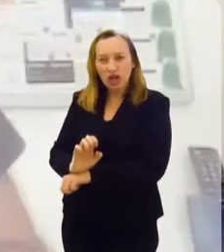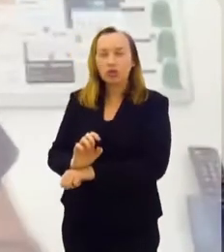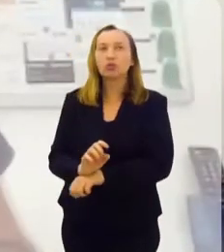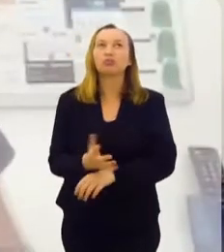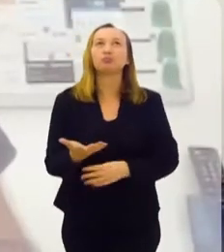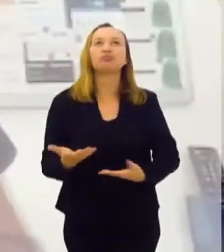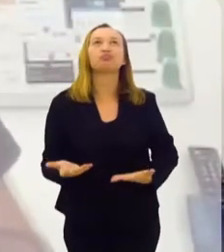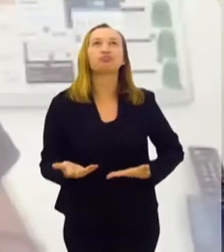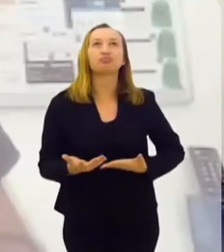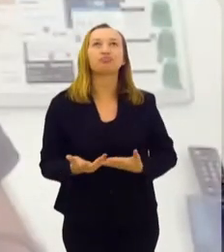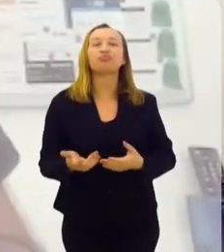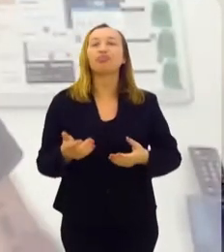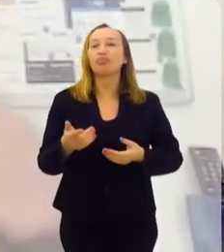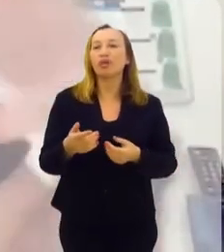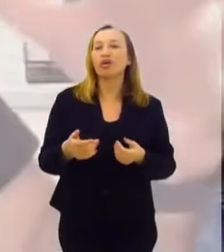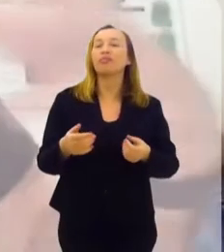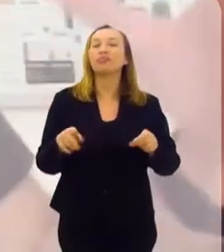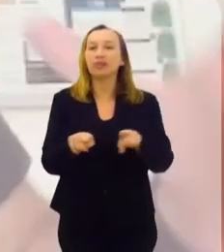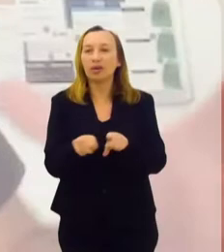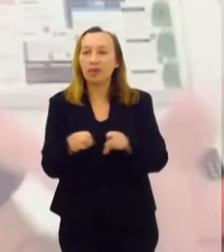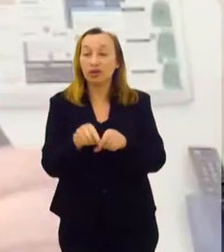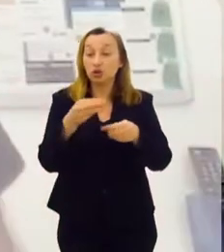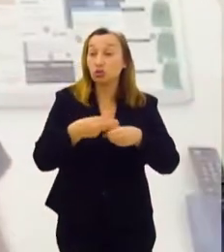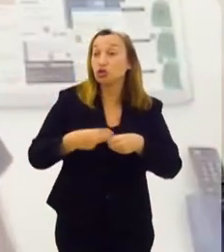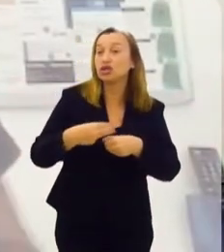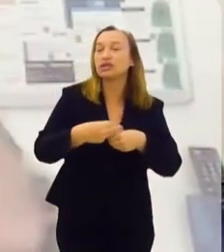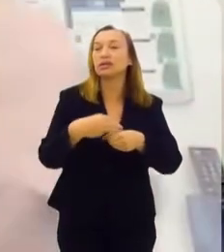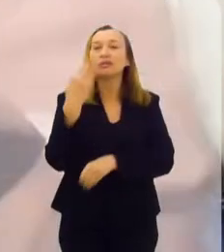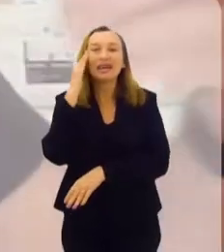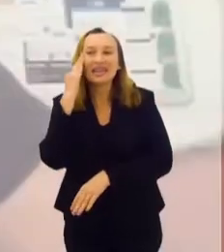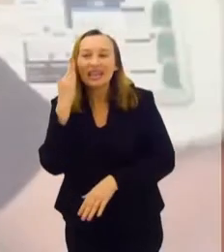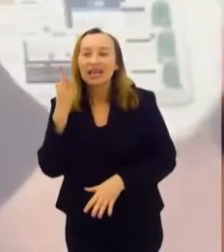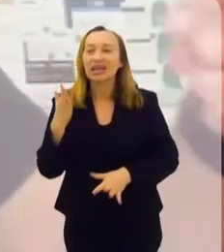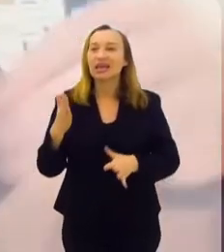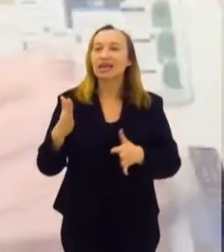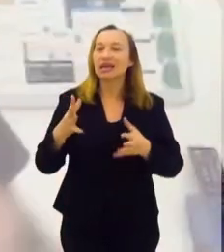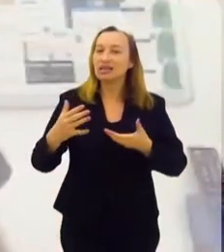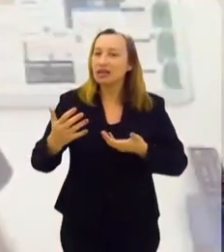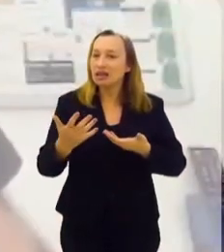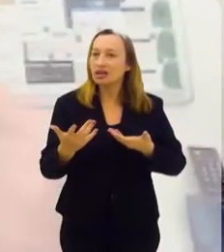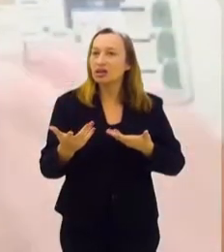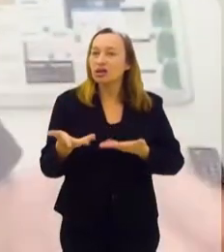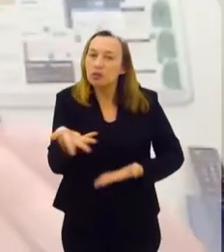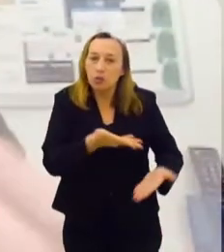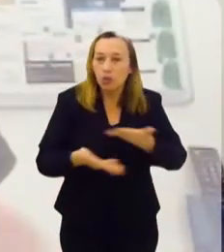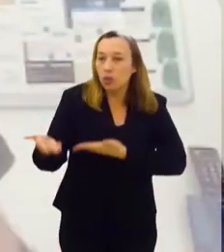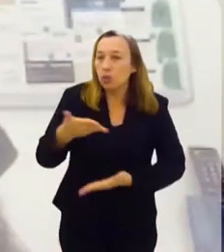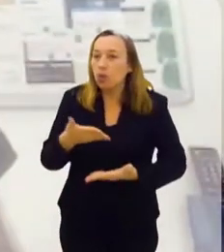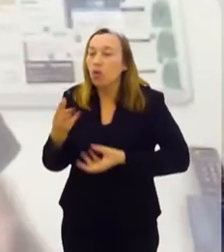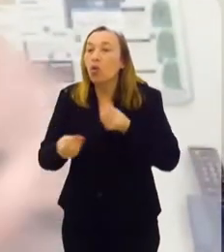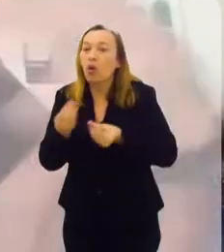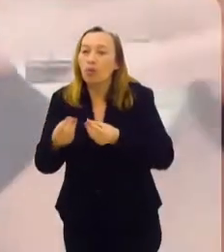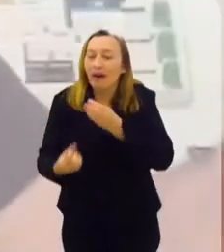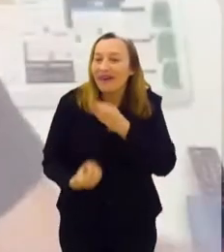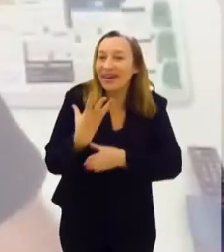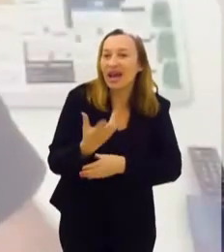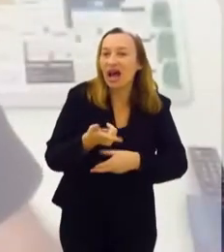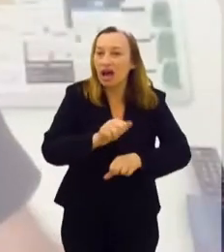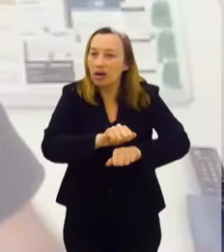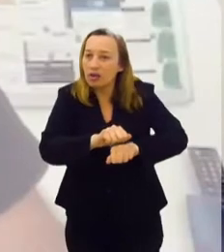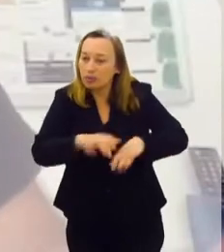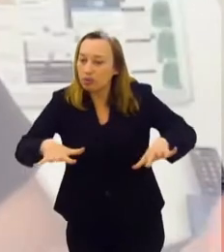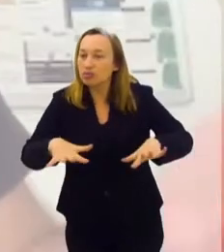estadual, né, a gente busca os municípios para a gente entender essas parcerias, como se dão para criar